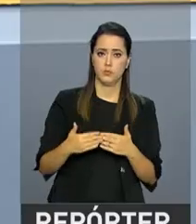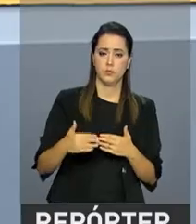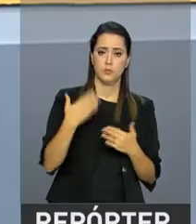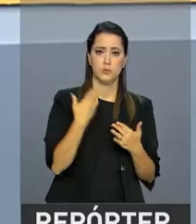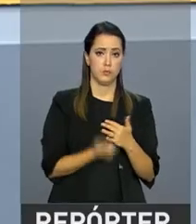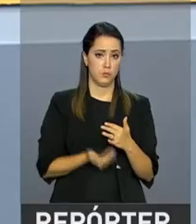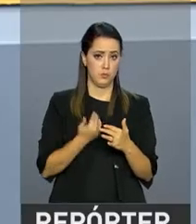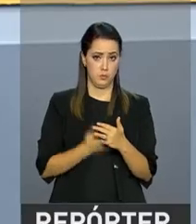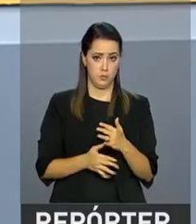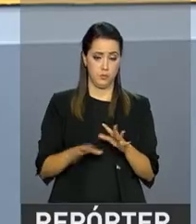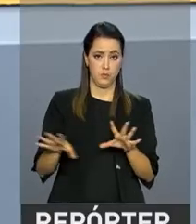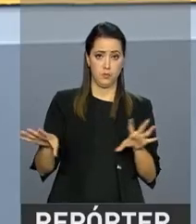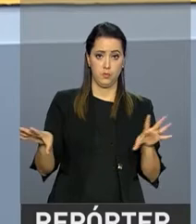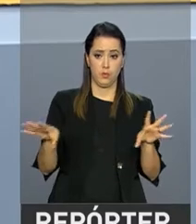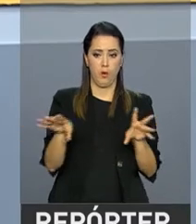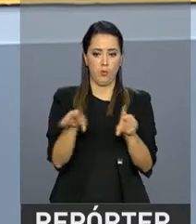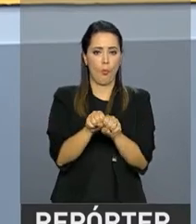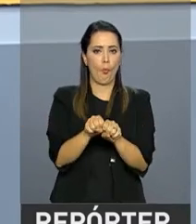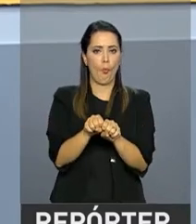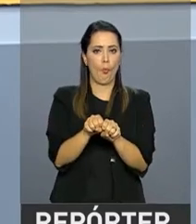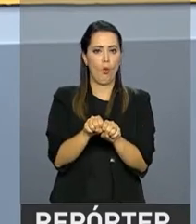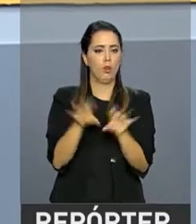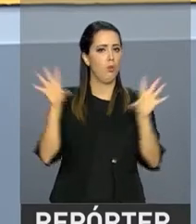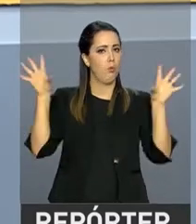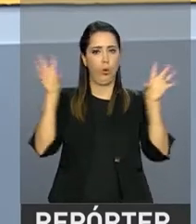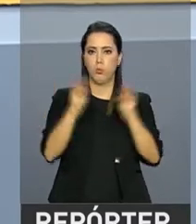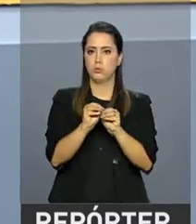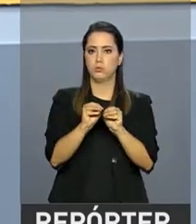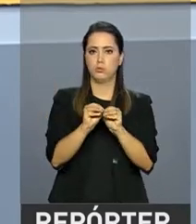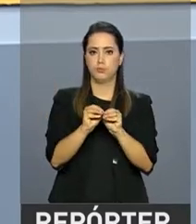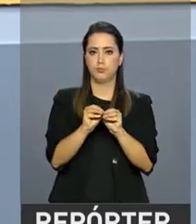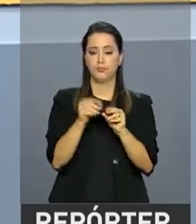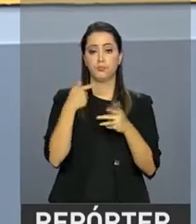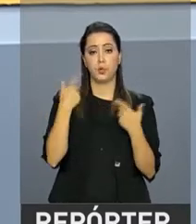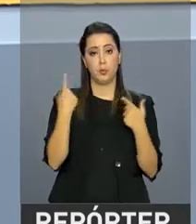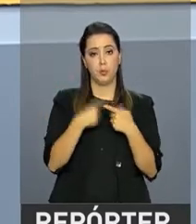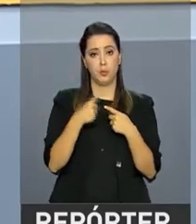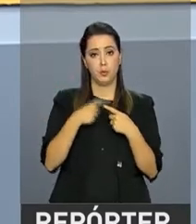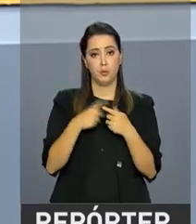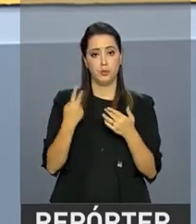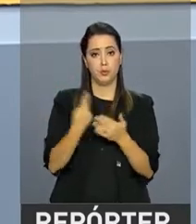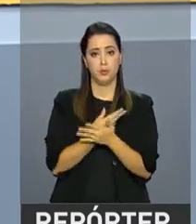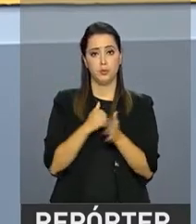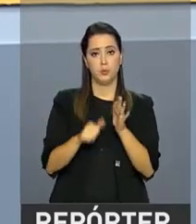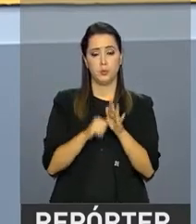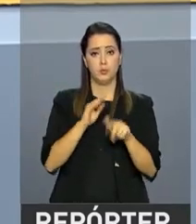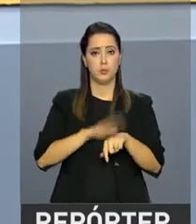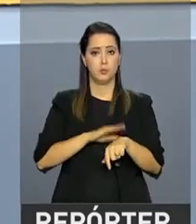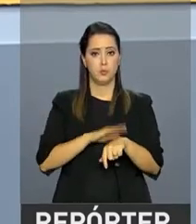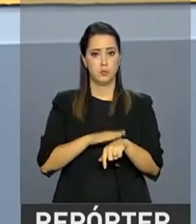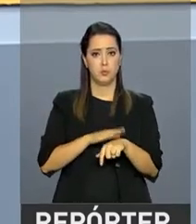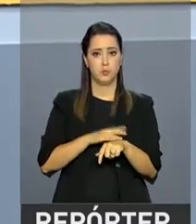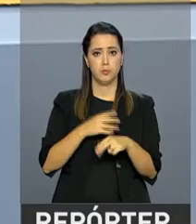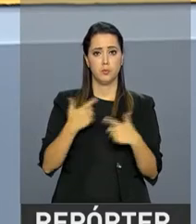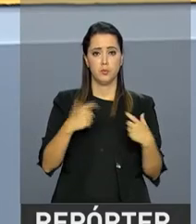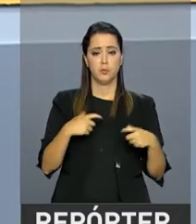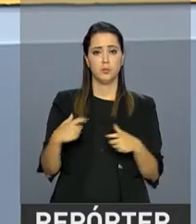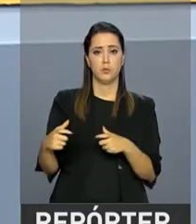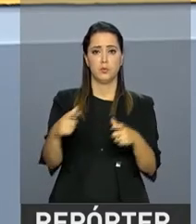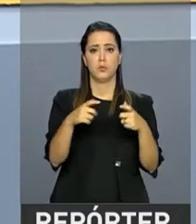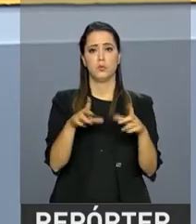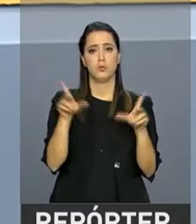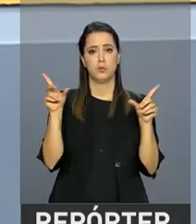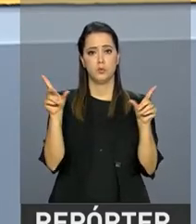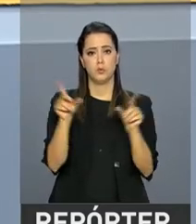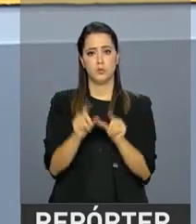conseqüência dessa perda de carga a oms afirmou afirma que entrou em funcionamento o primeiro estágio do esquema regional de alívio de